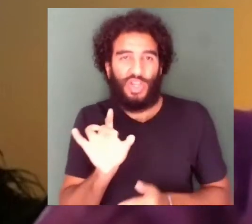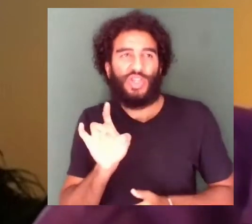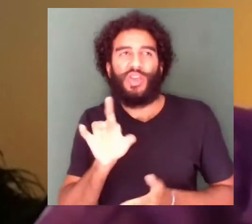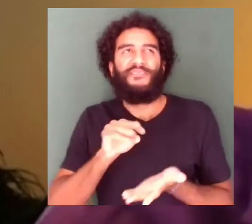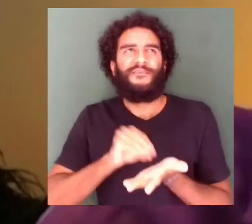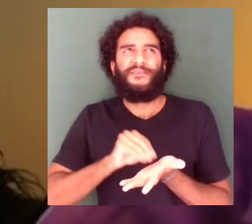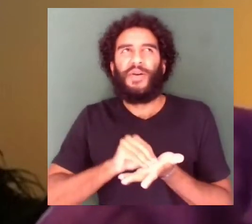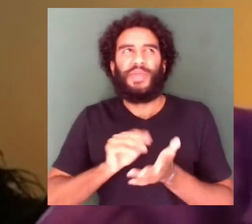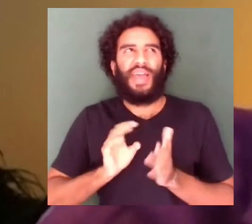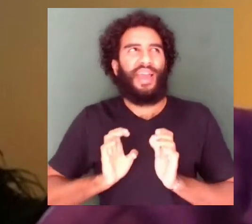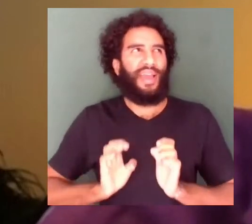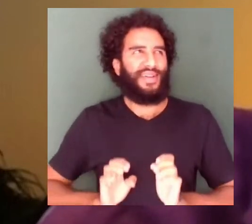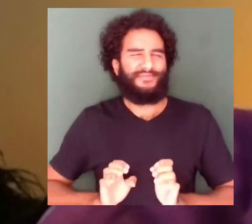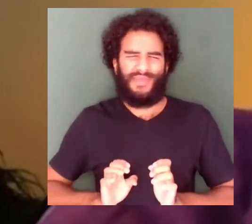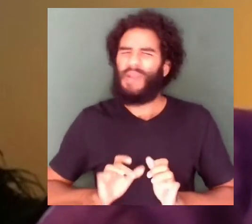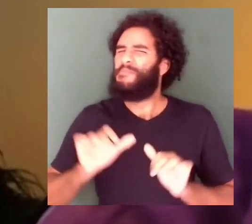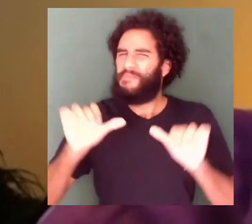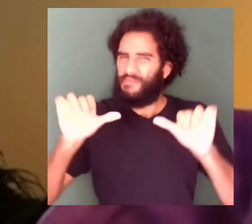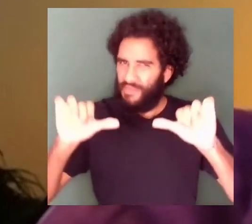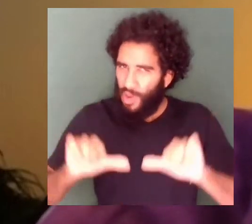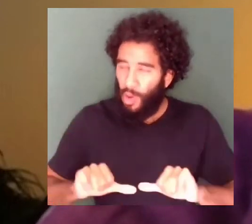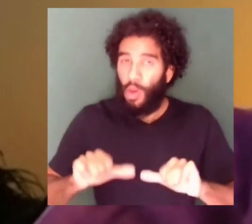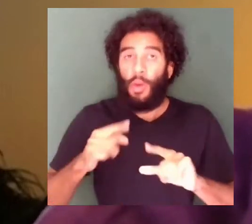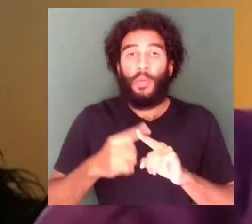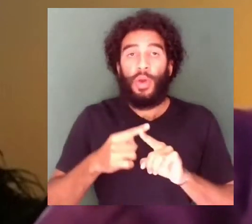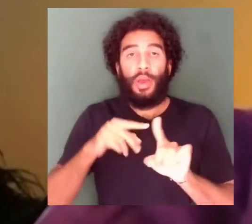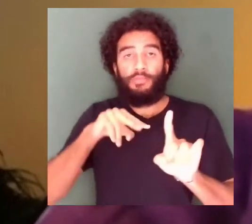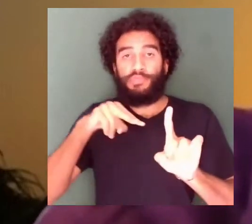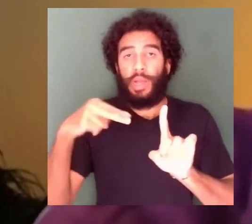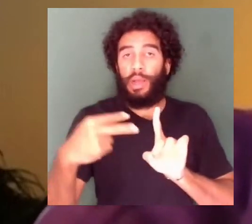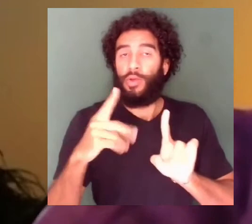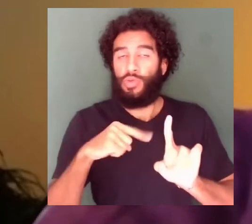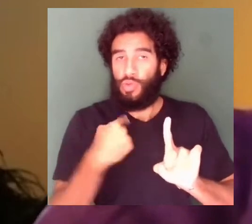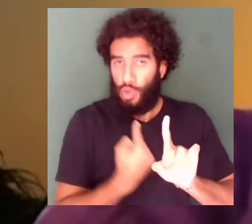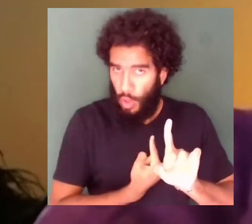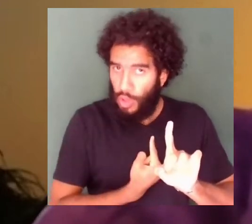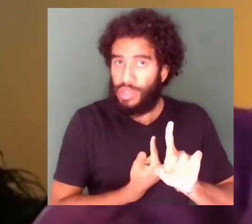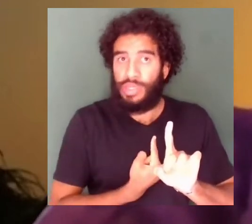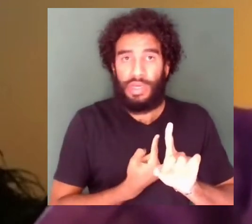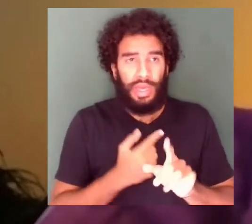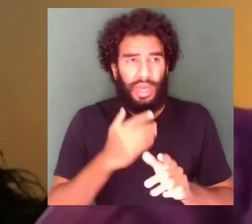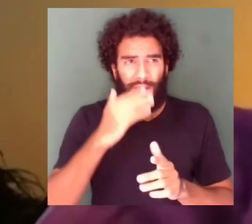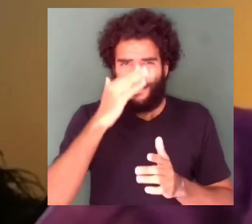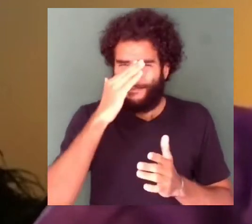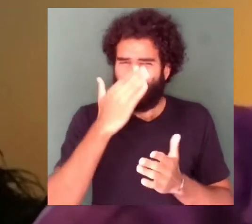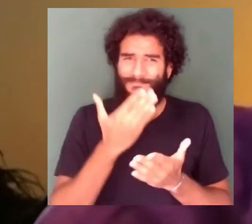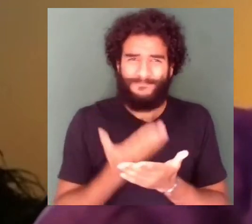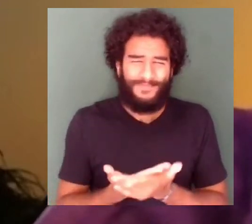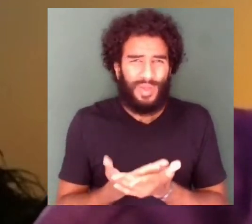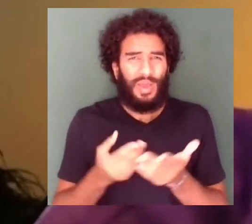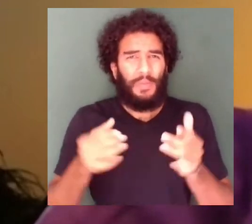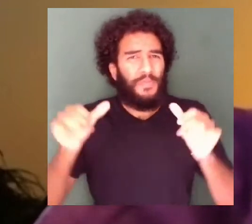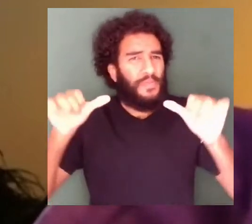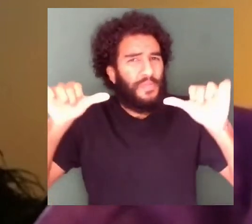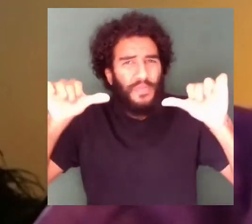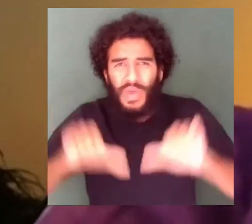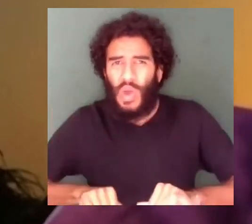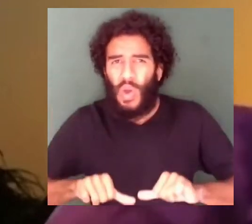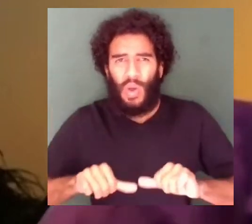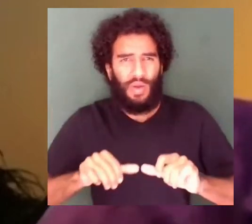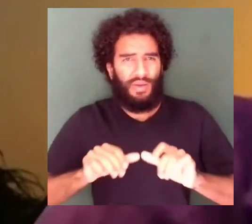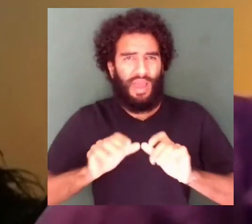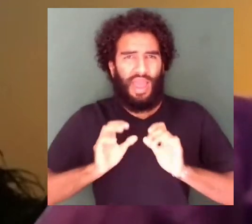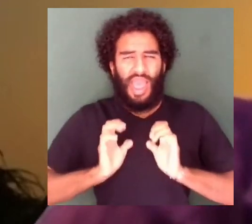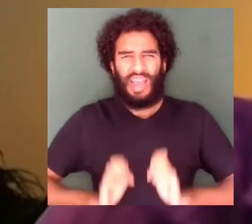antiético, porque, na nossa visão, muitas vezes extrapola até a questão da ética,